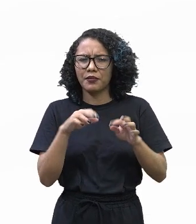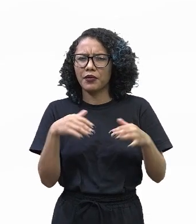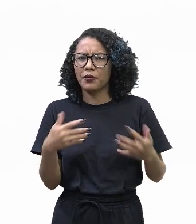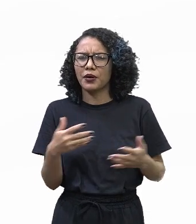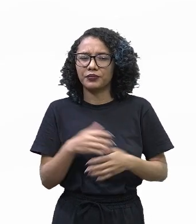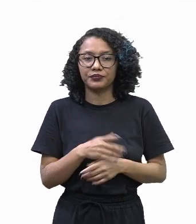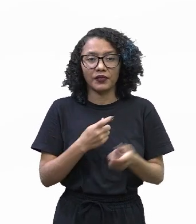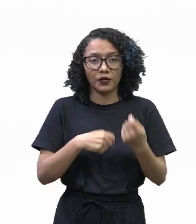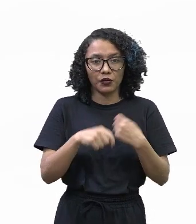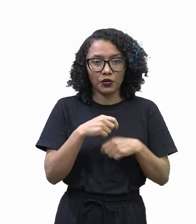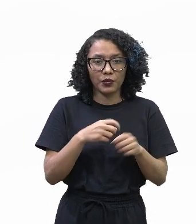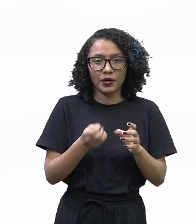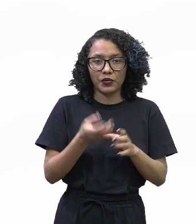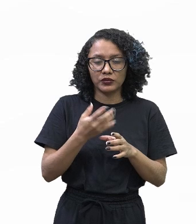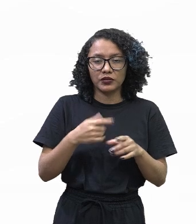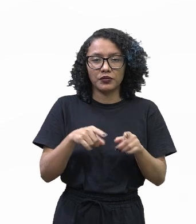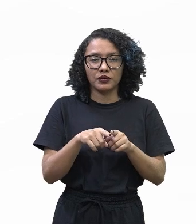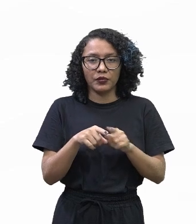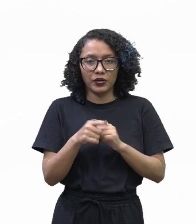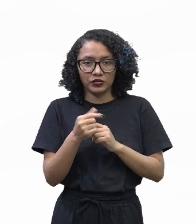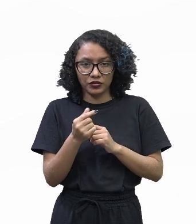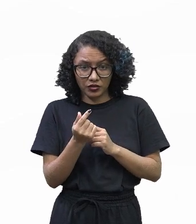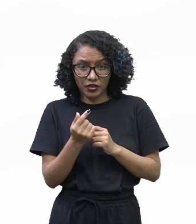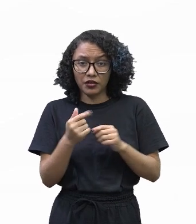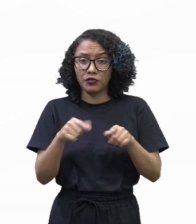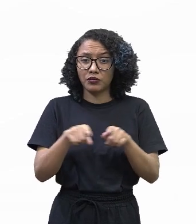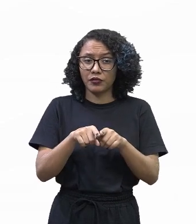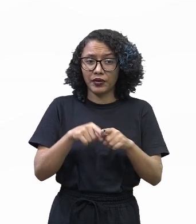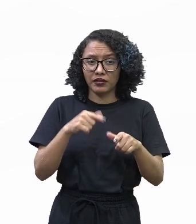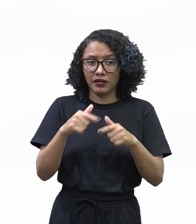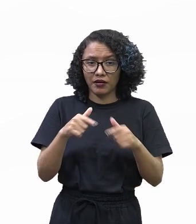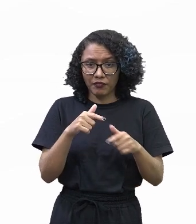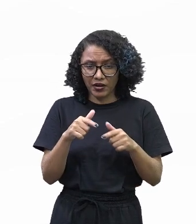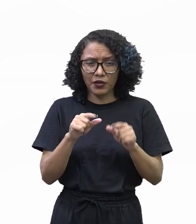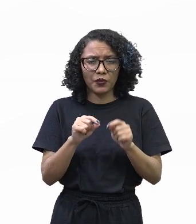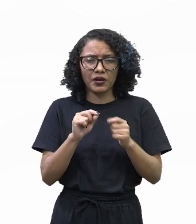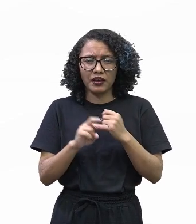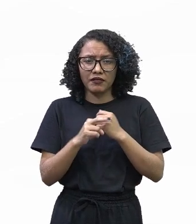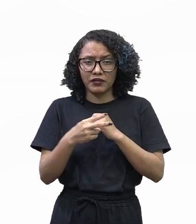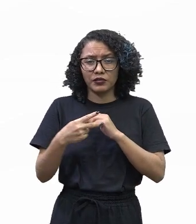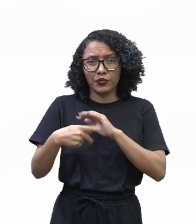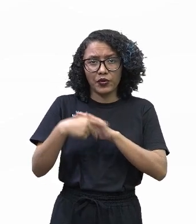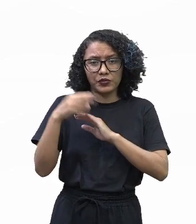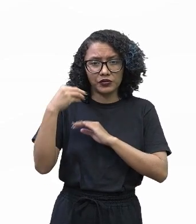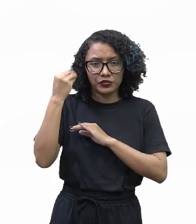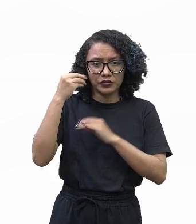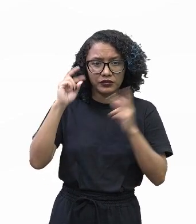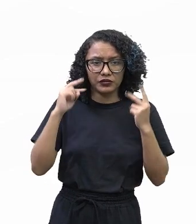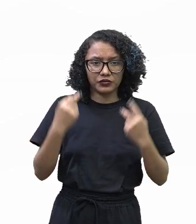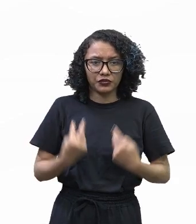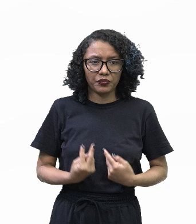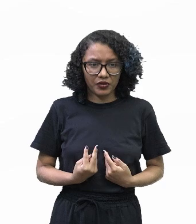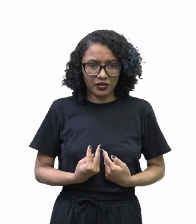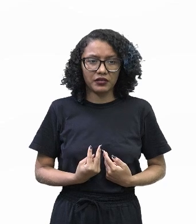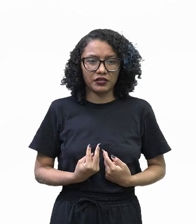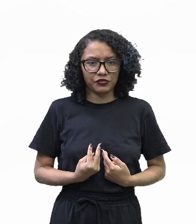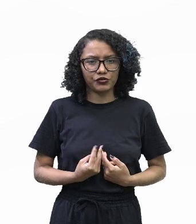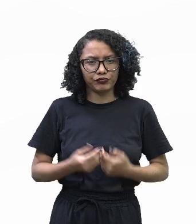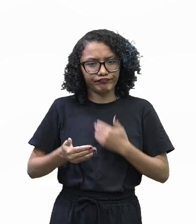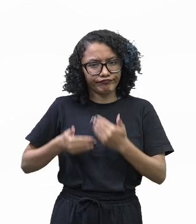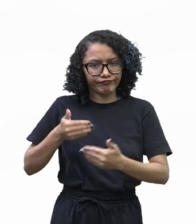conhecimento, economia, produção, capital e trabalho são consequências de experiências